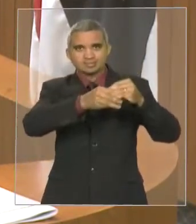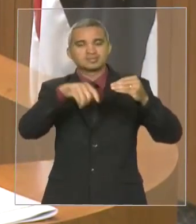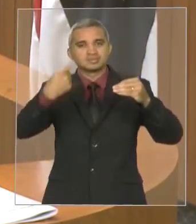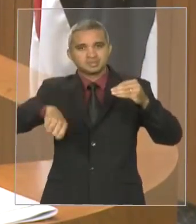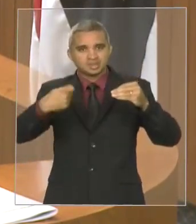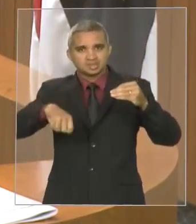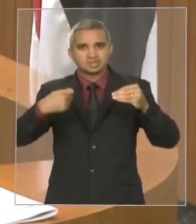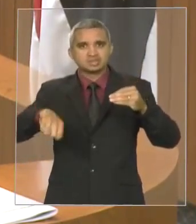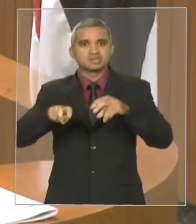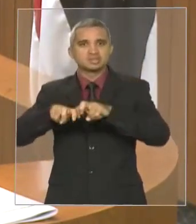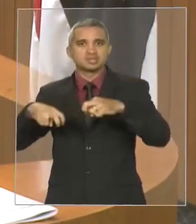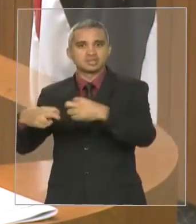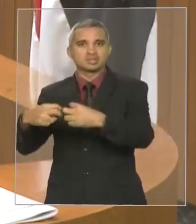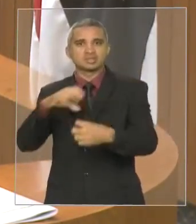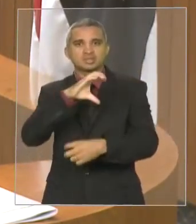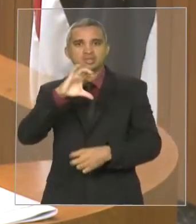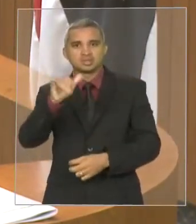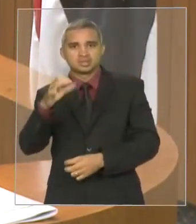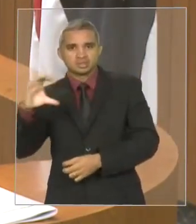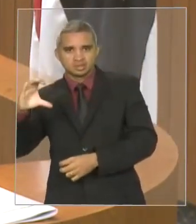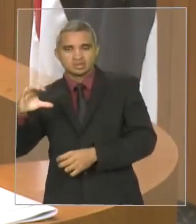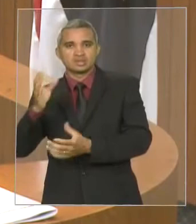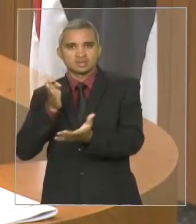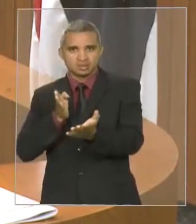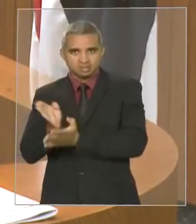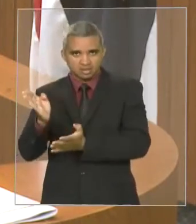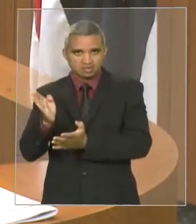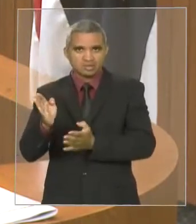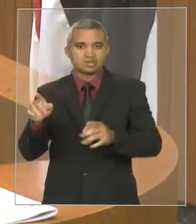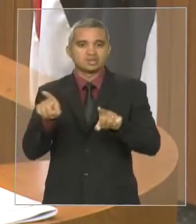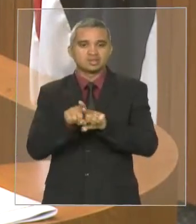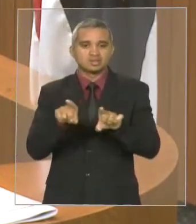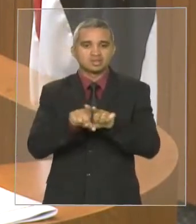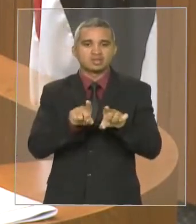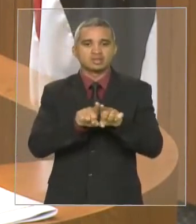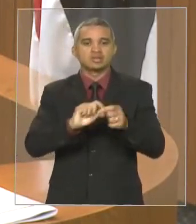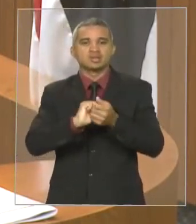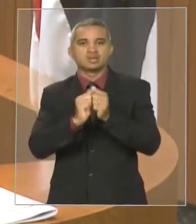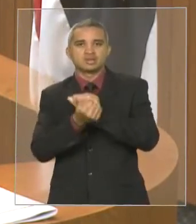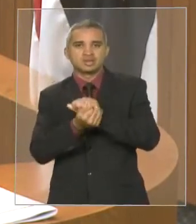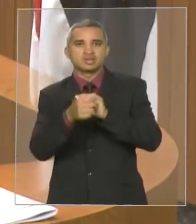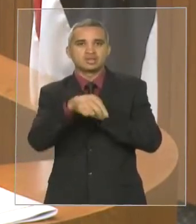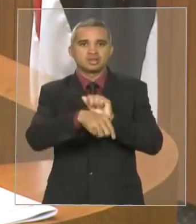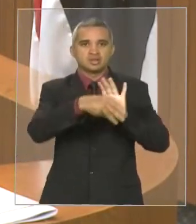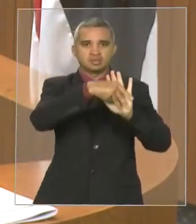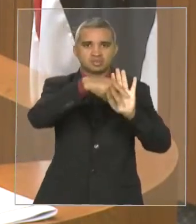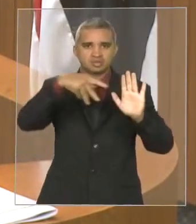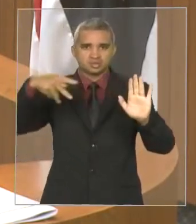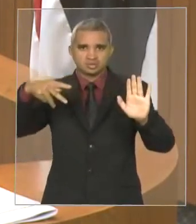de Constituição e Justiça, teve que ter sido convertido a medida provisória em um projeto de